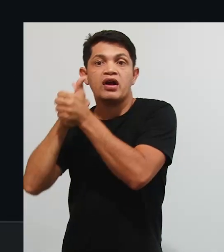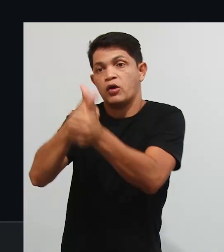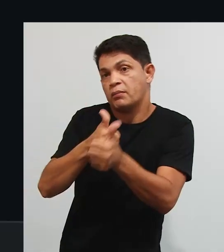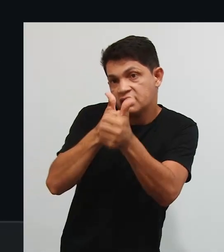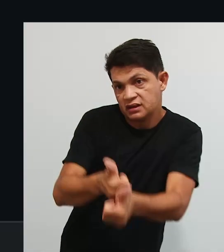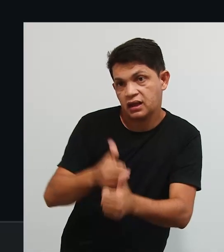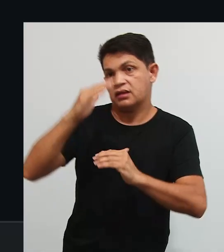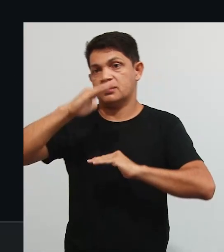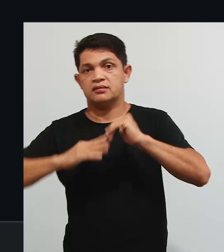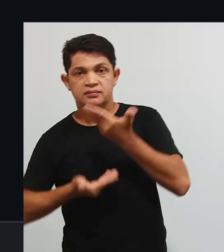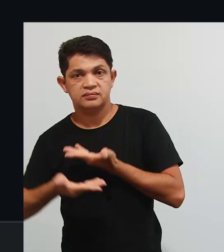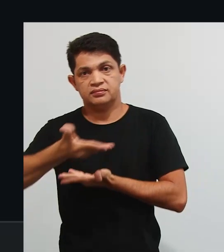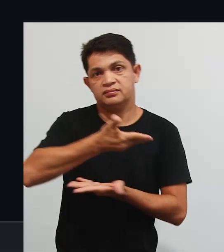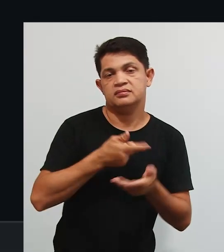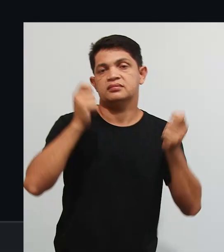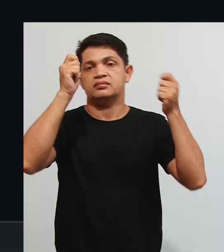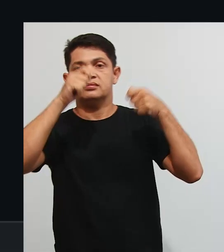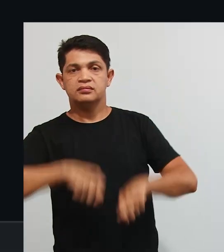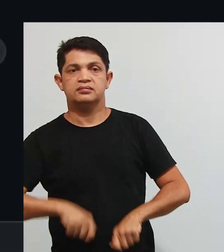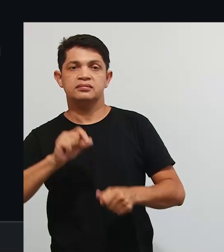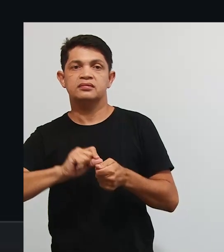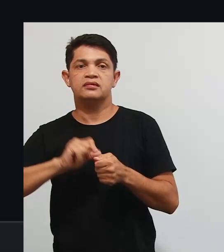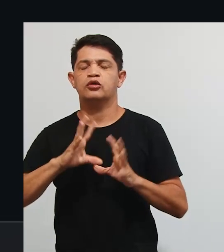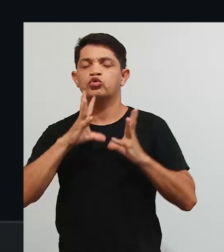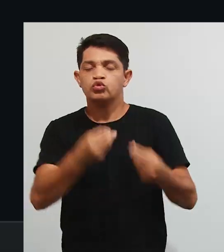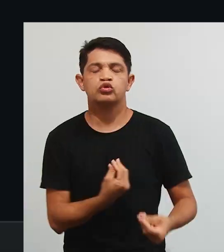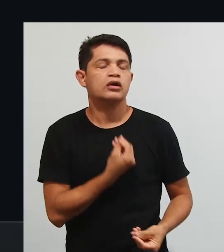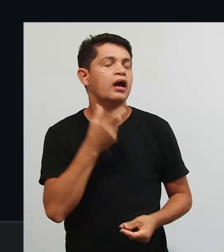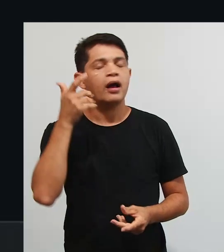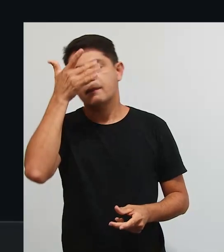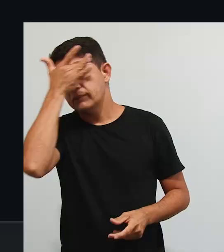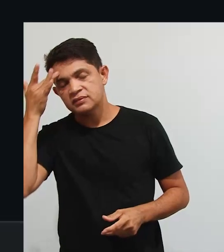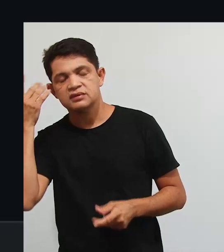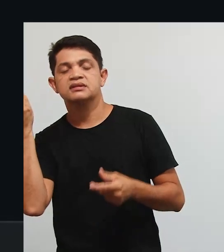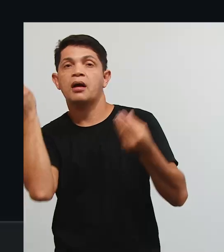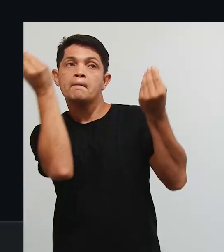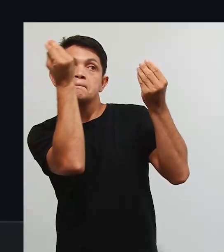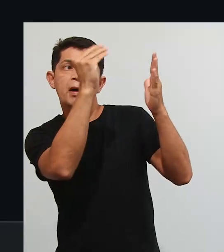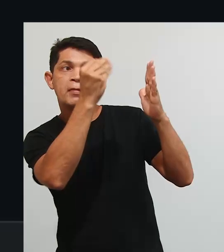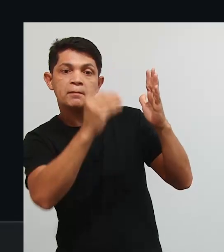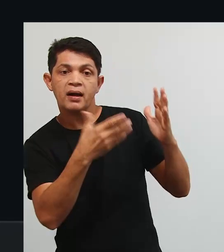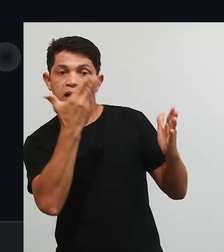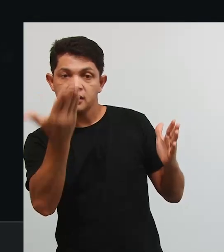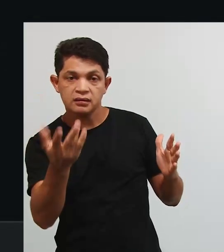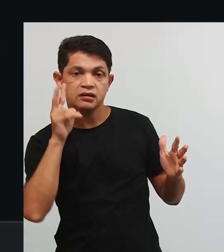aí, nós temos alguns elementos aqui em que eu gostaria de destacar. A gente